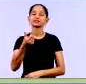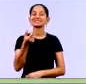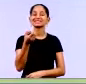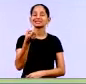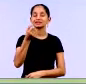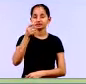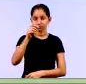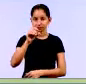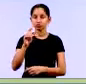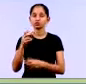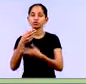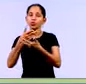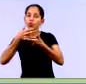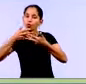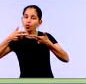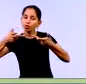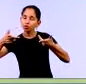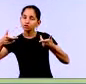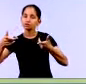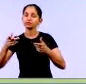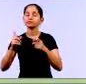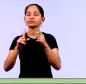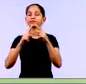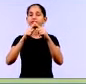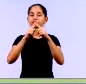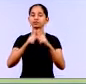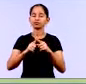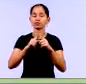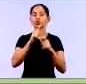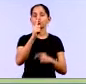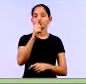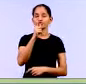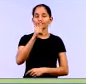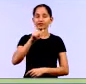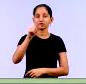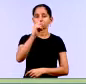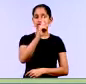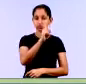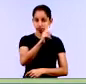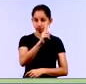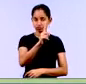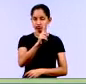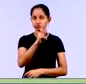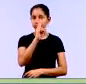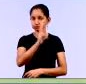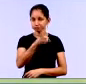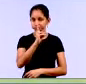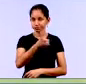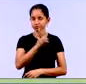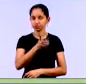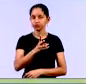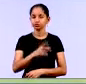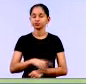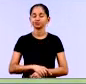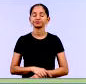9.600, vou multiplicar por 1,1. Então, se eu multiplicar